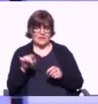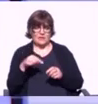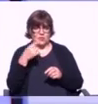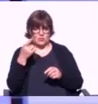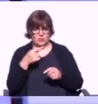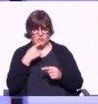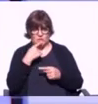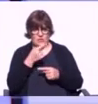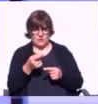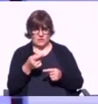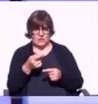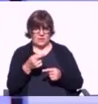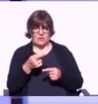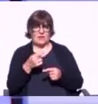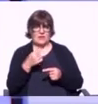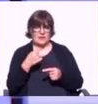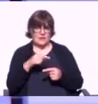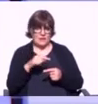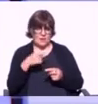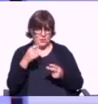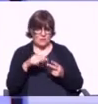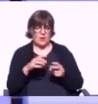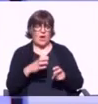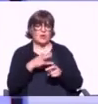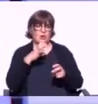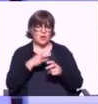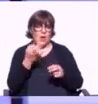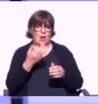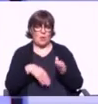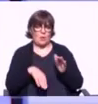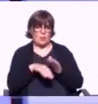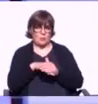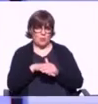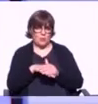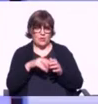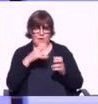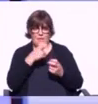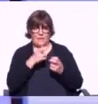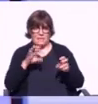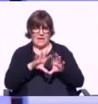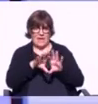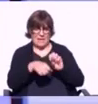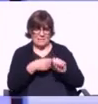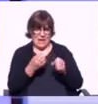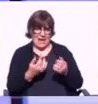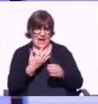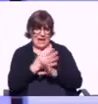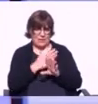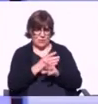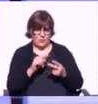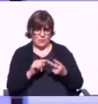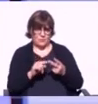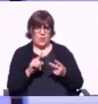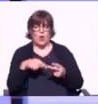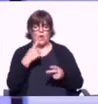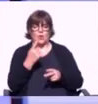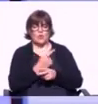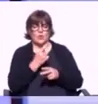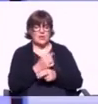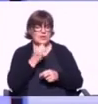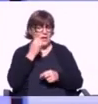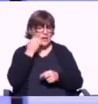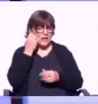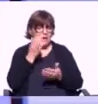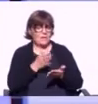fizemos referência a ele, ao Marco Ficini, um autocarro do Futebol Clube do Porto, da Adeptos Futebol Clube do Porto, que foi queimado, e uma série de outras coisas gravíssimas que se